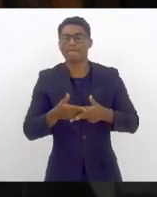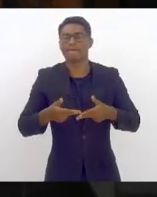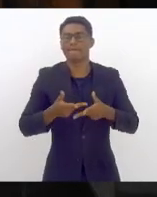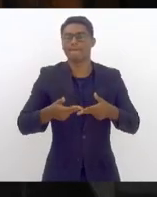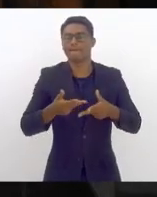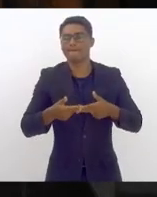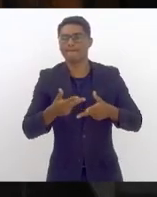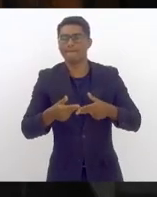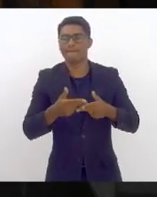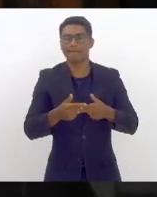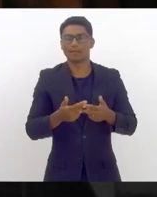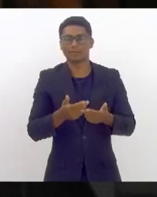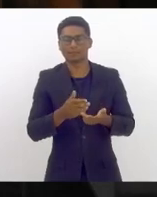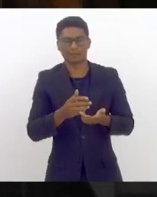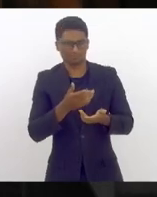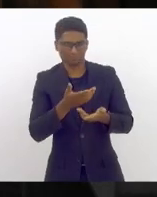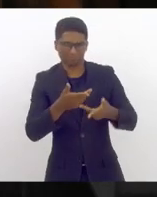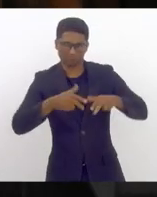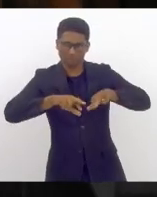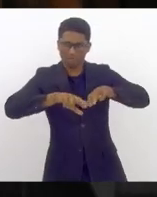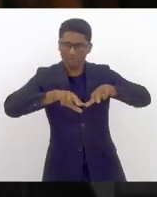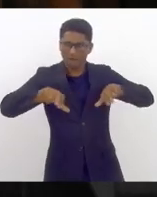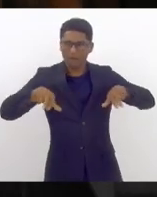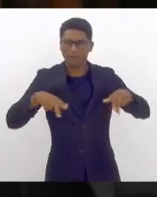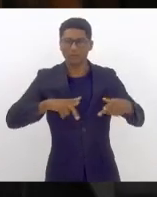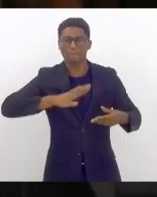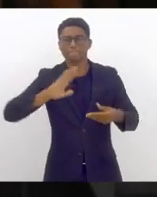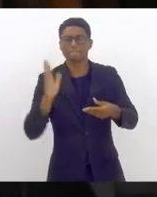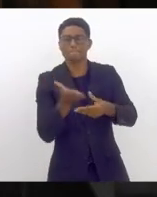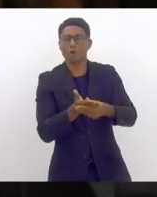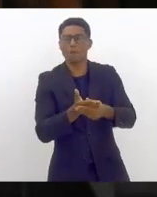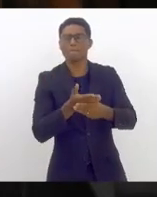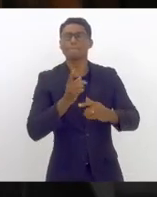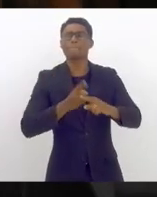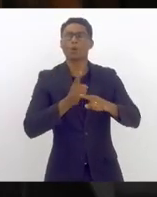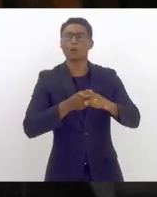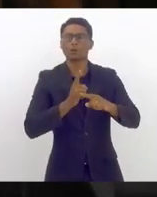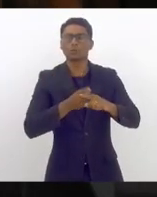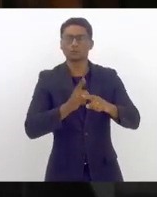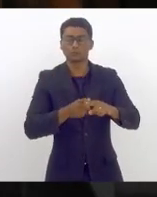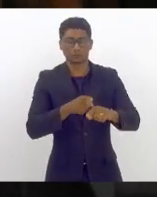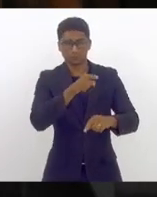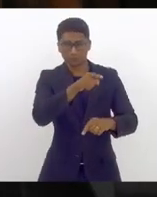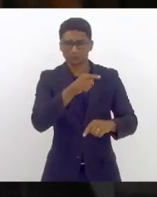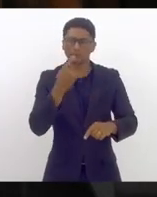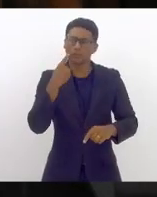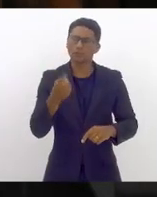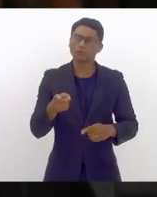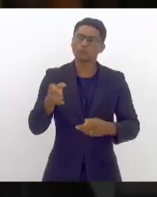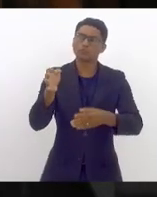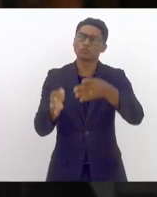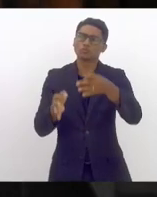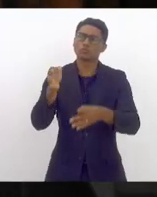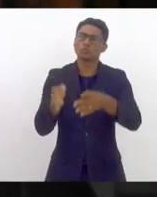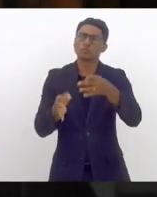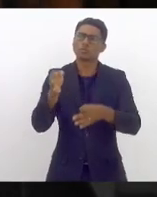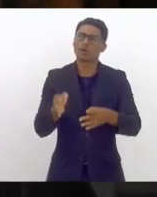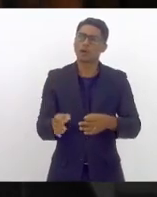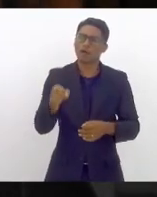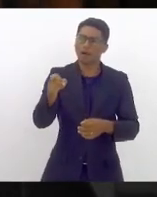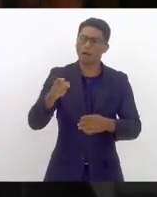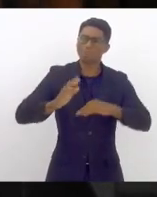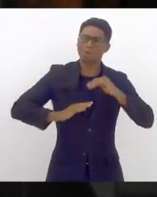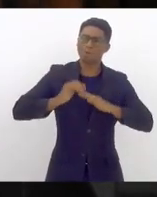armadilhas processuais para contestar a competência do juízo de Curitiba,